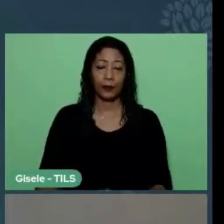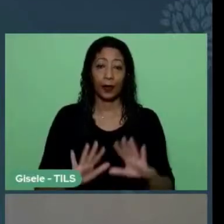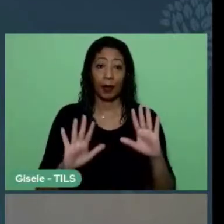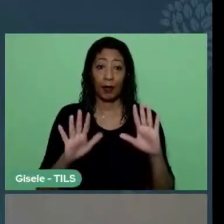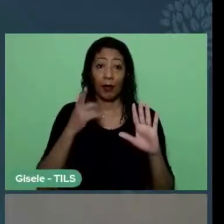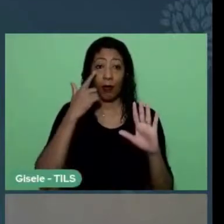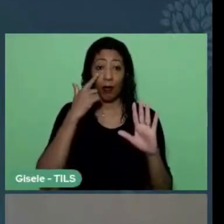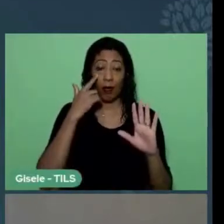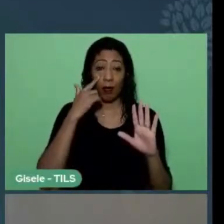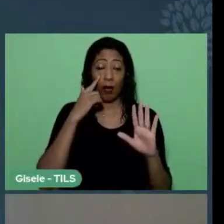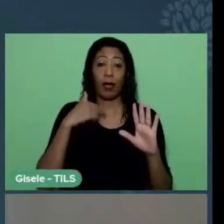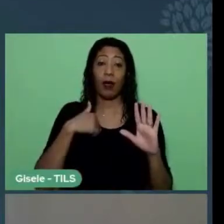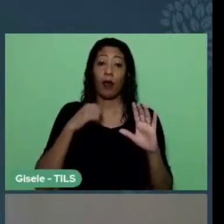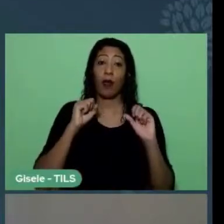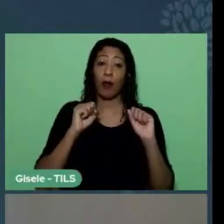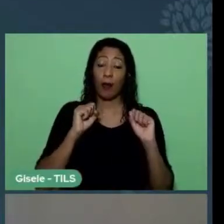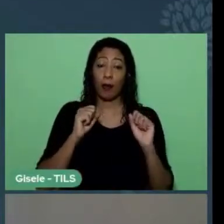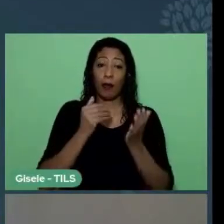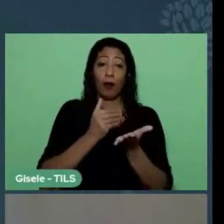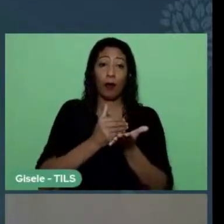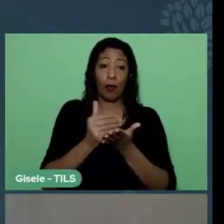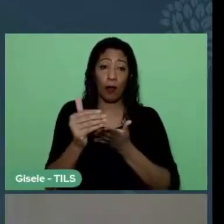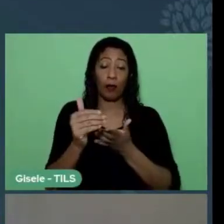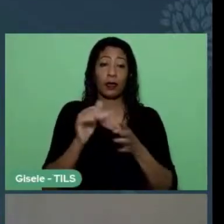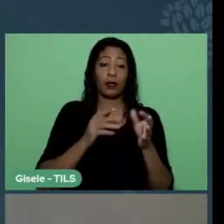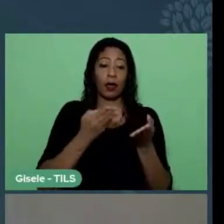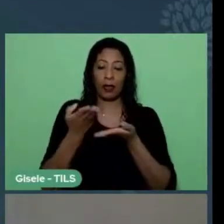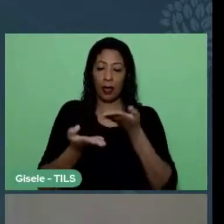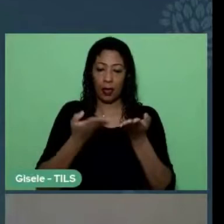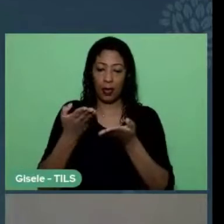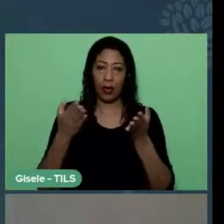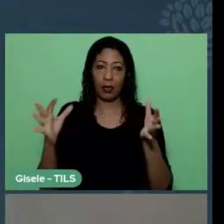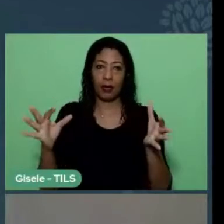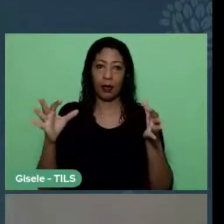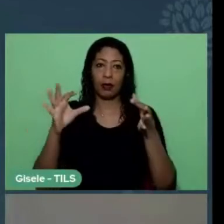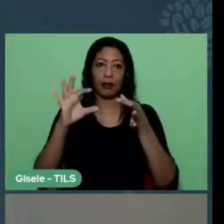hoje em dia já começar com o tratamento de associação do corticoide